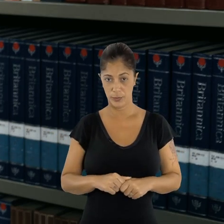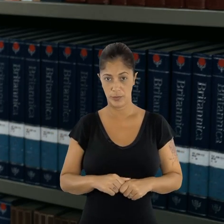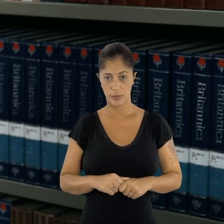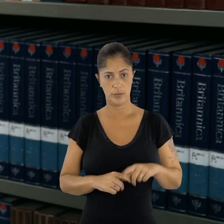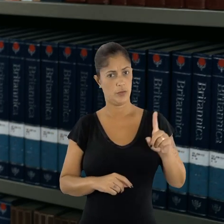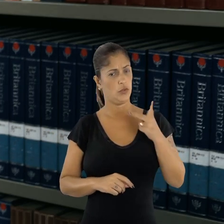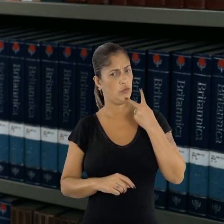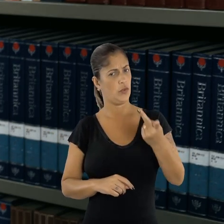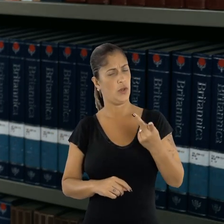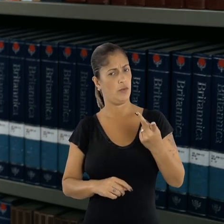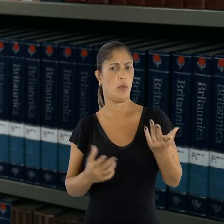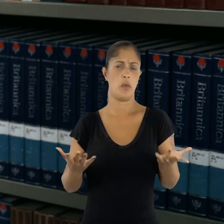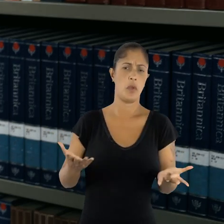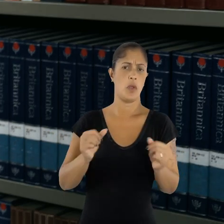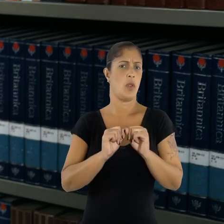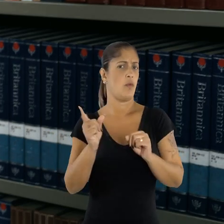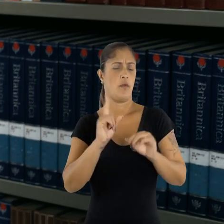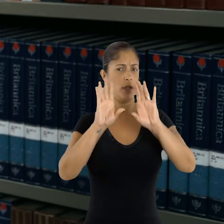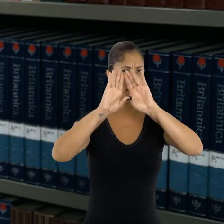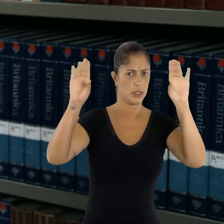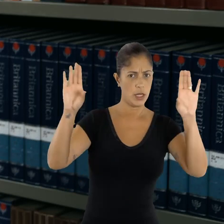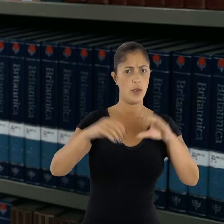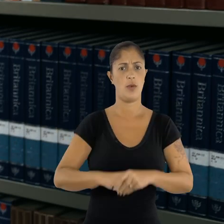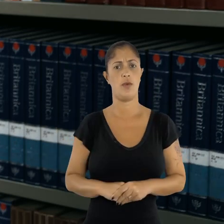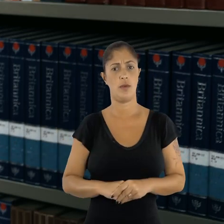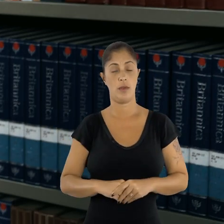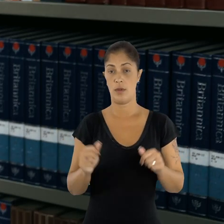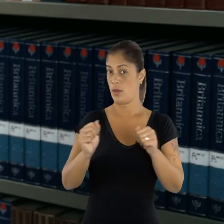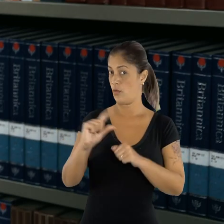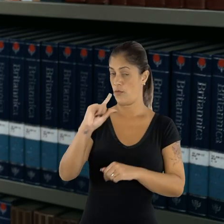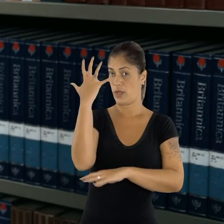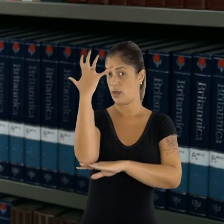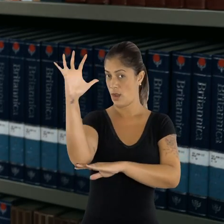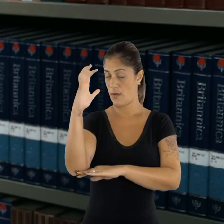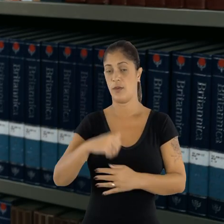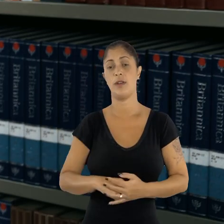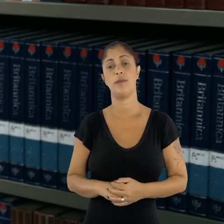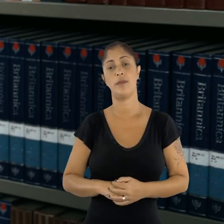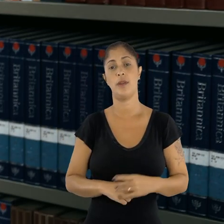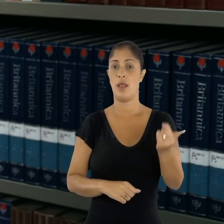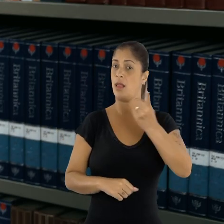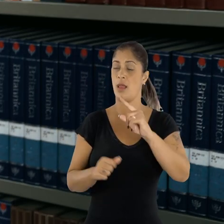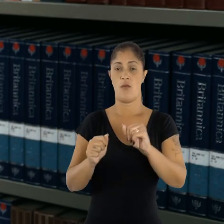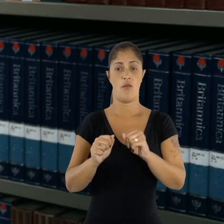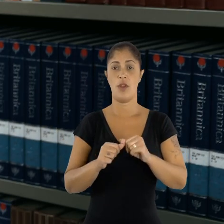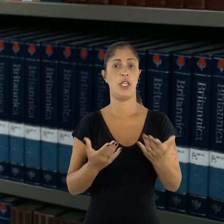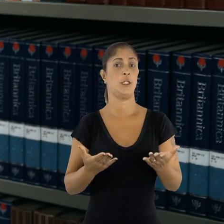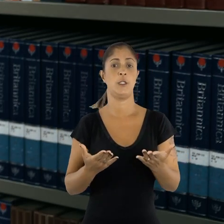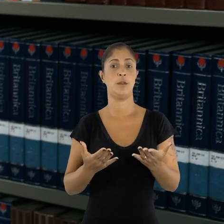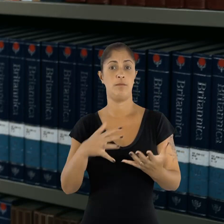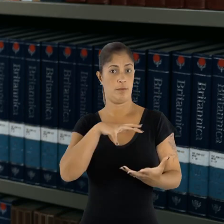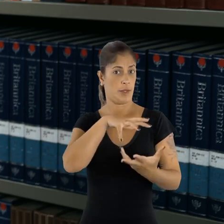fez? E eles diziam, bem, não fez o céu, não fez a árvore,